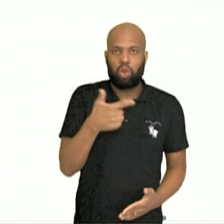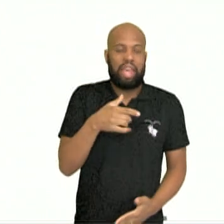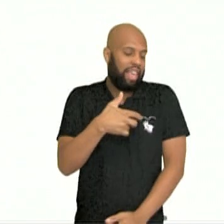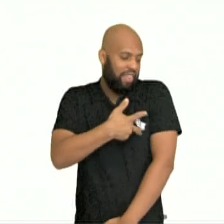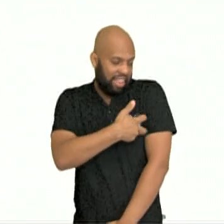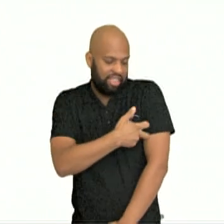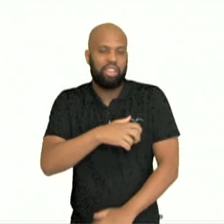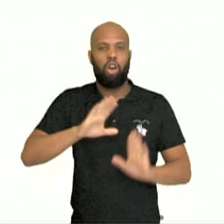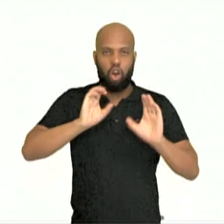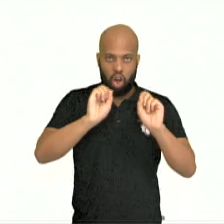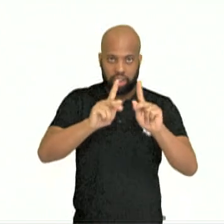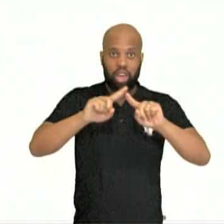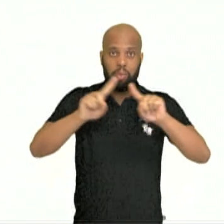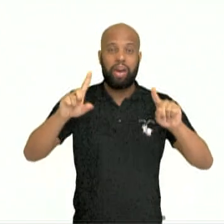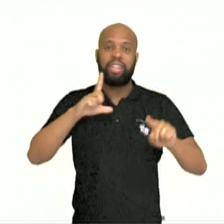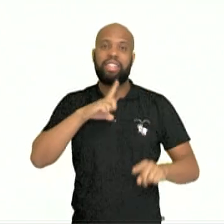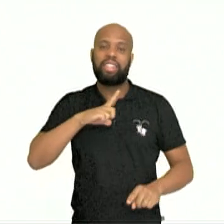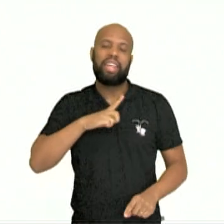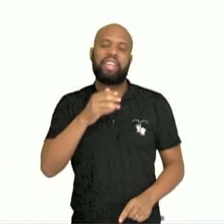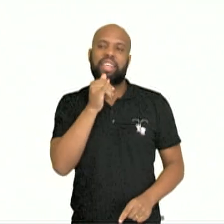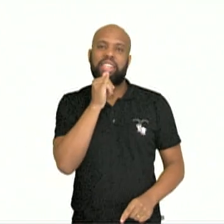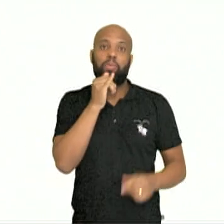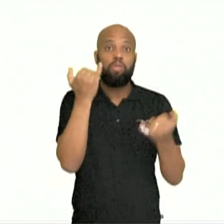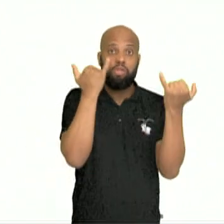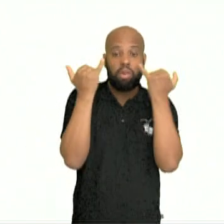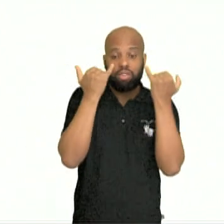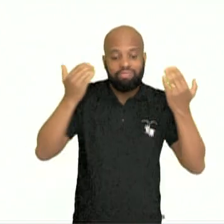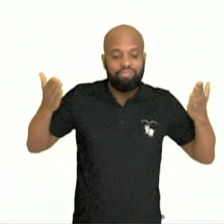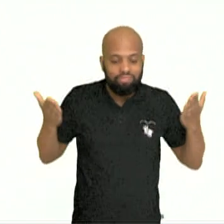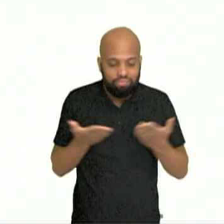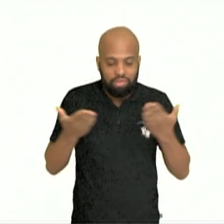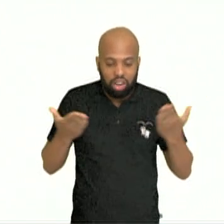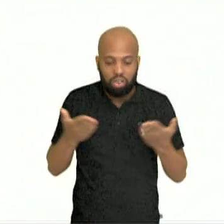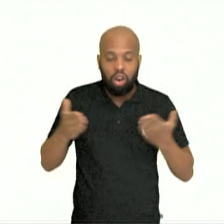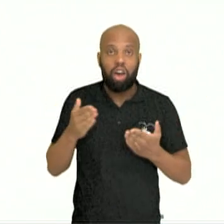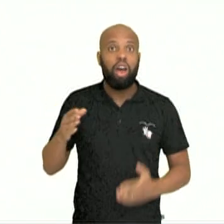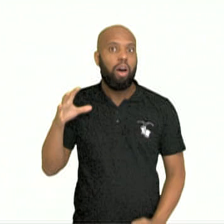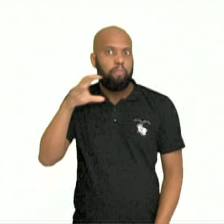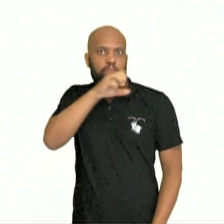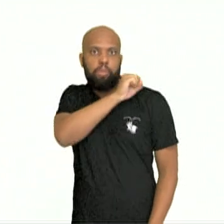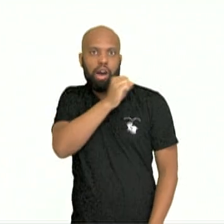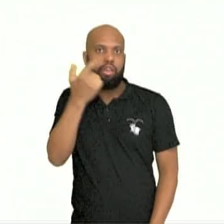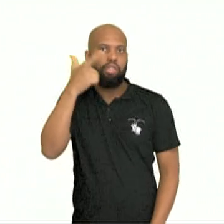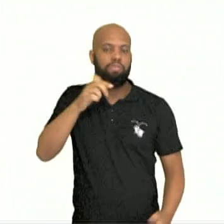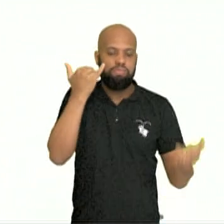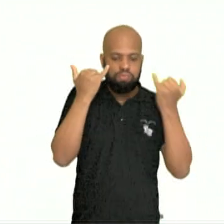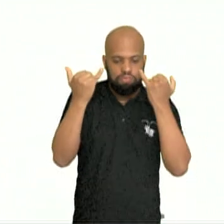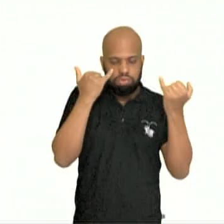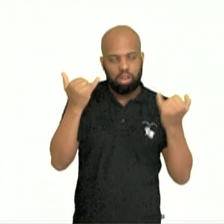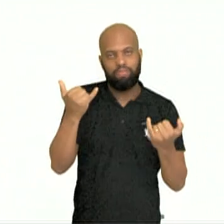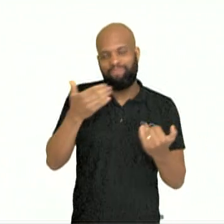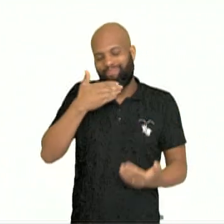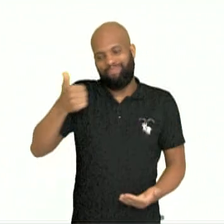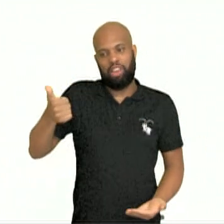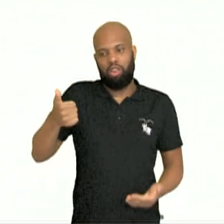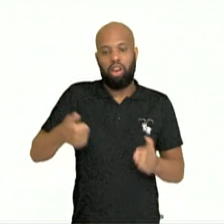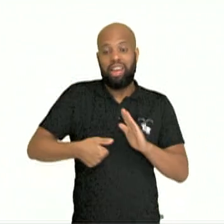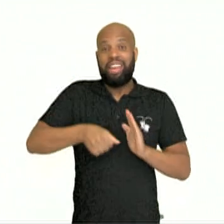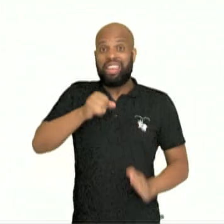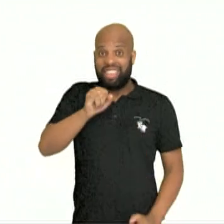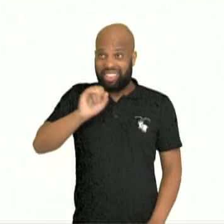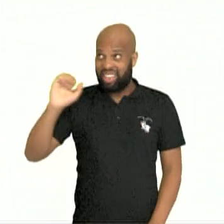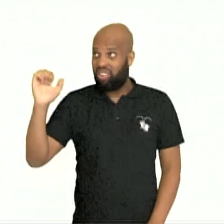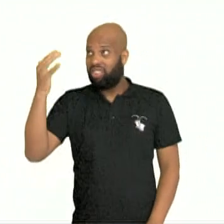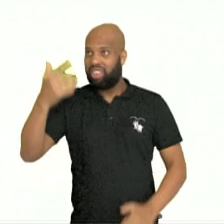si, mas o processo da informação, esse processo informacional, a velocidade que se tem do processo informacional hoje, ela é uma